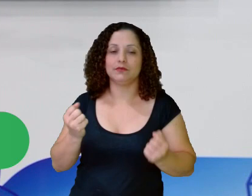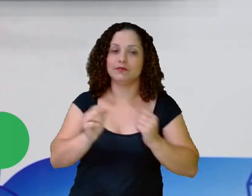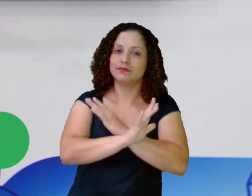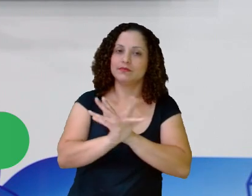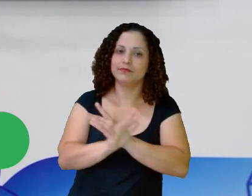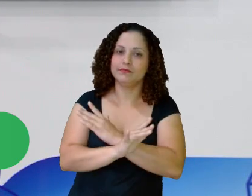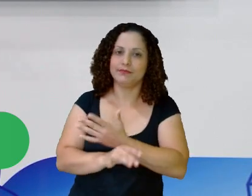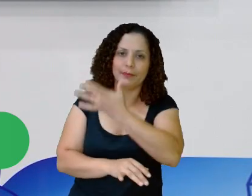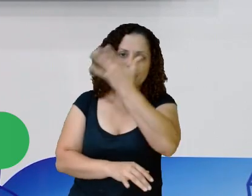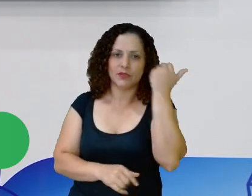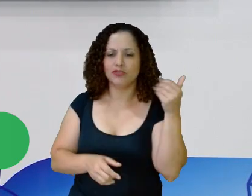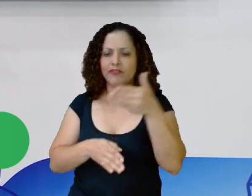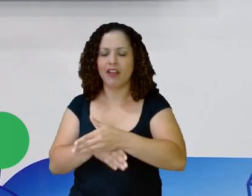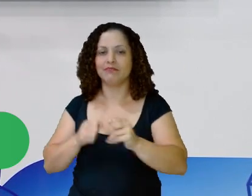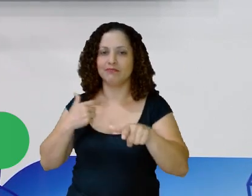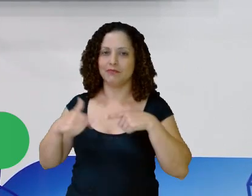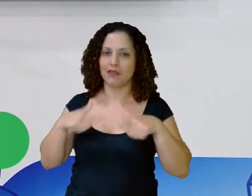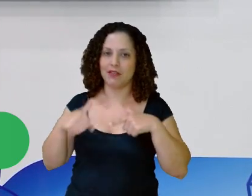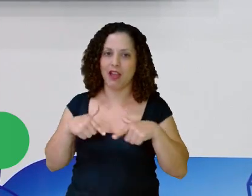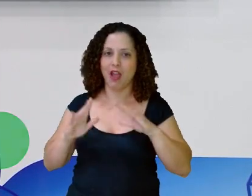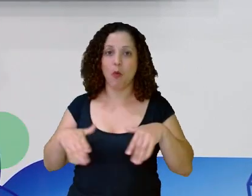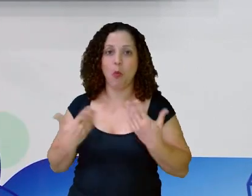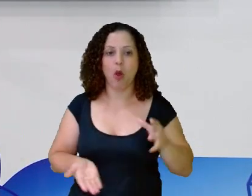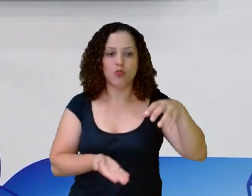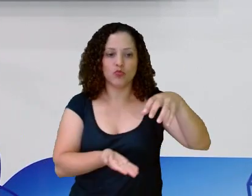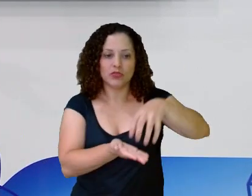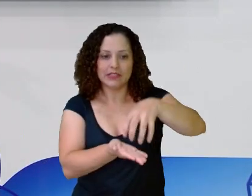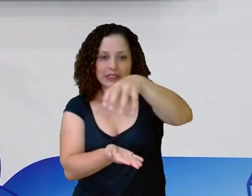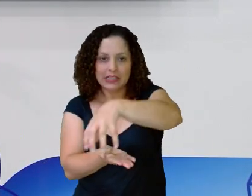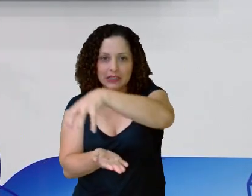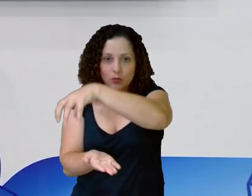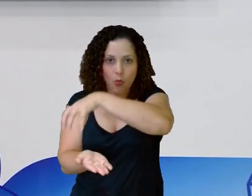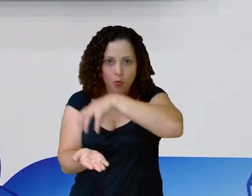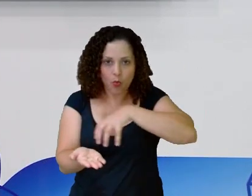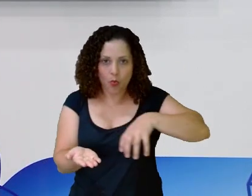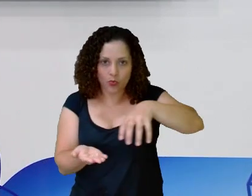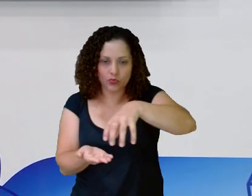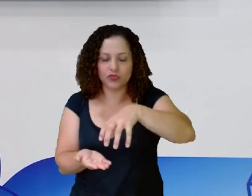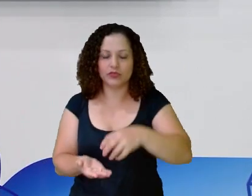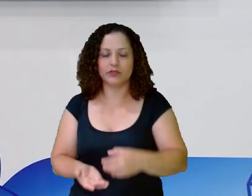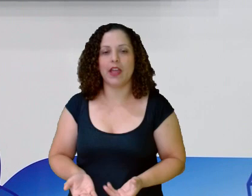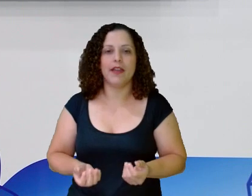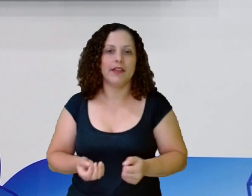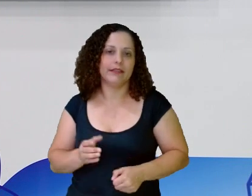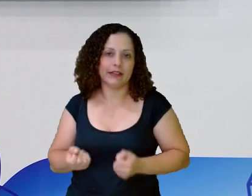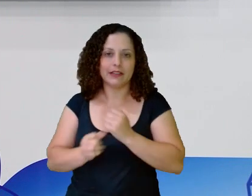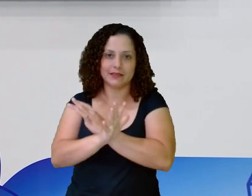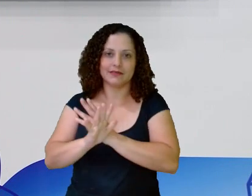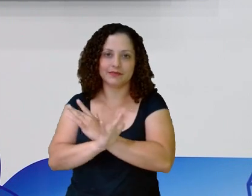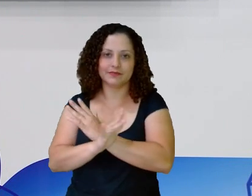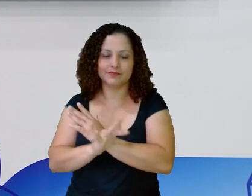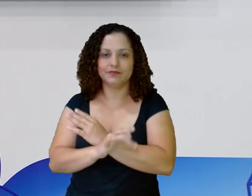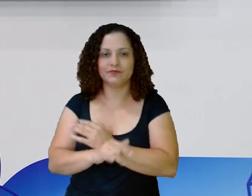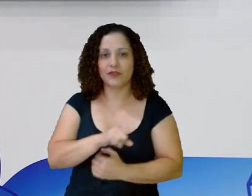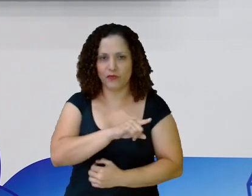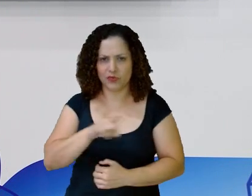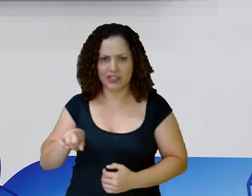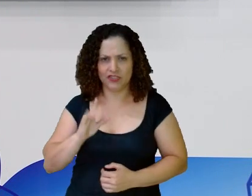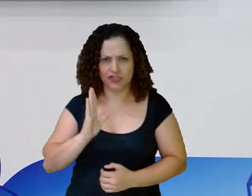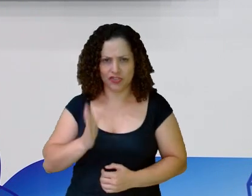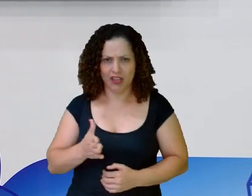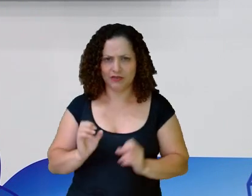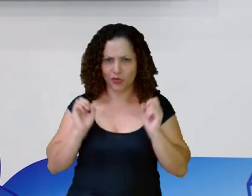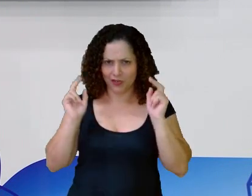pessoas costumam trabalhar, quais são os setores mais presentes na cidade. E vocês estão prontos? Estão prontas para mais